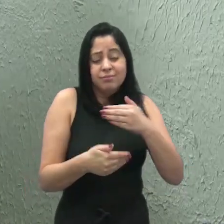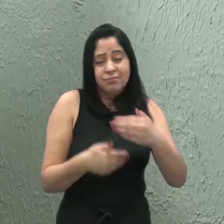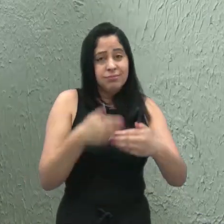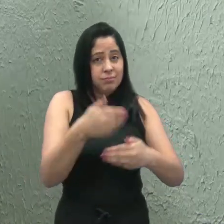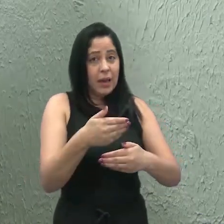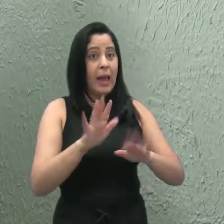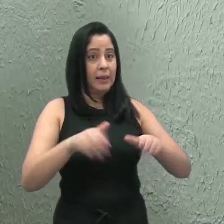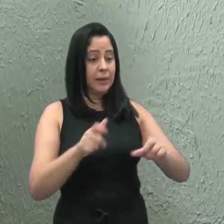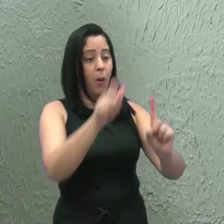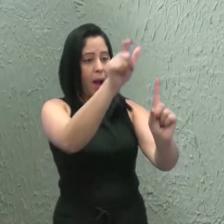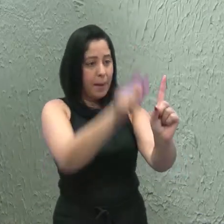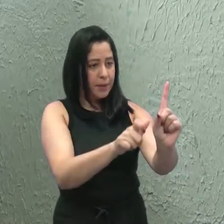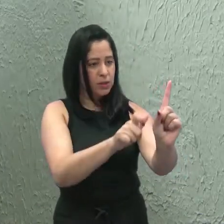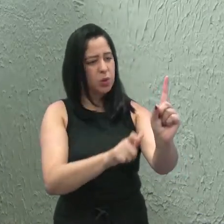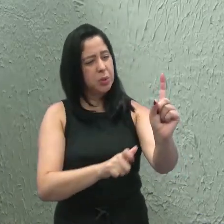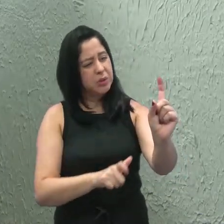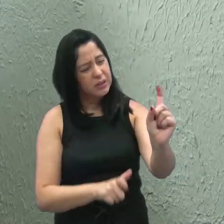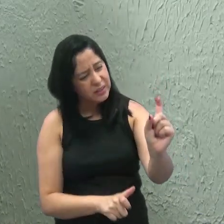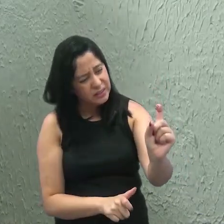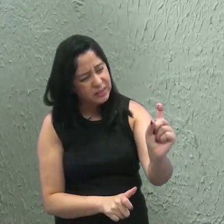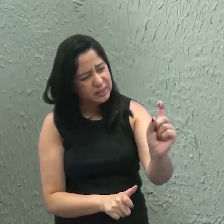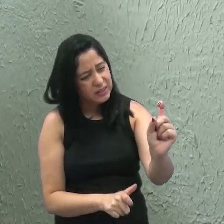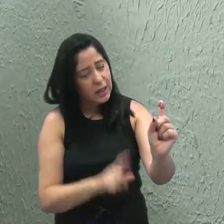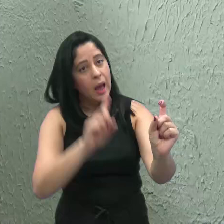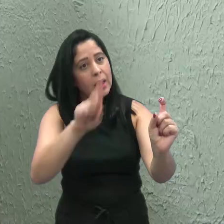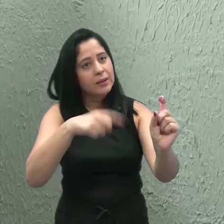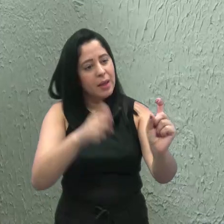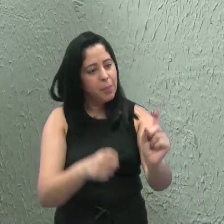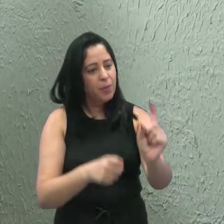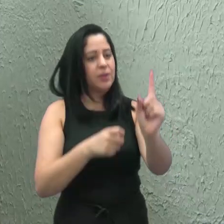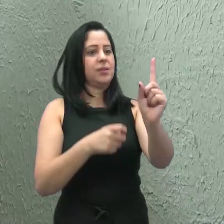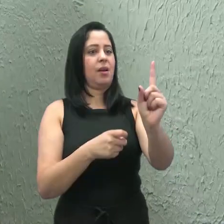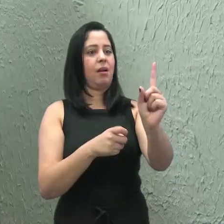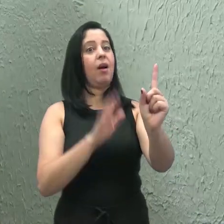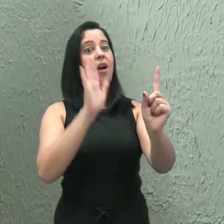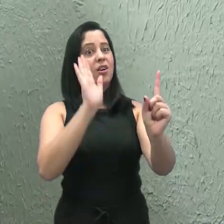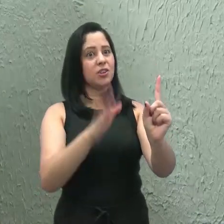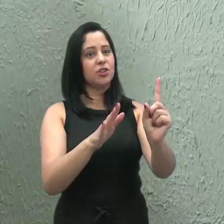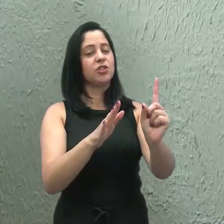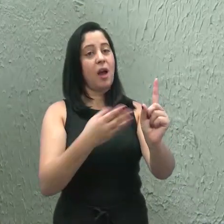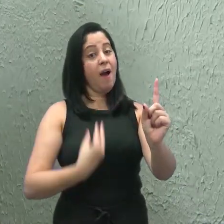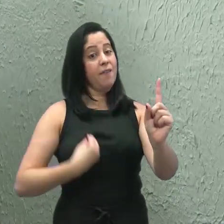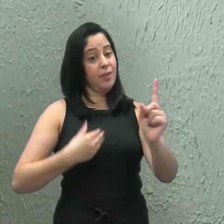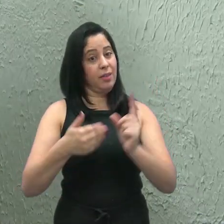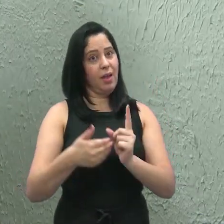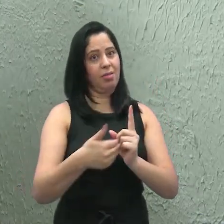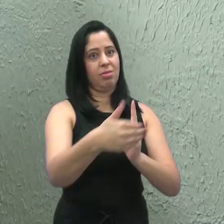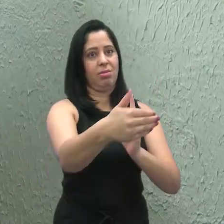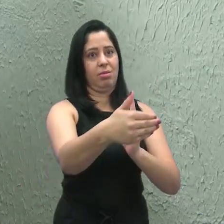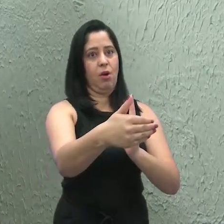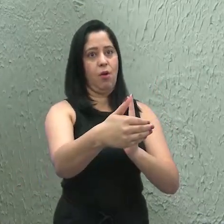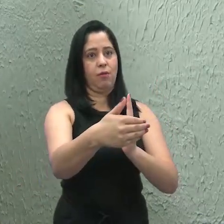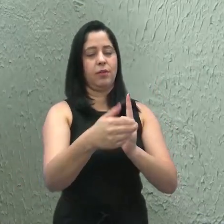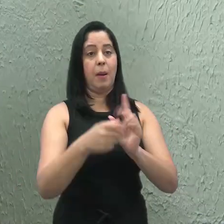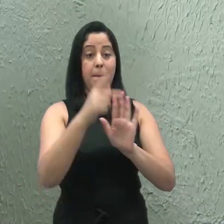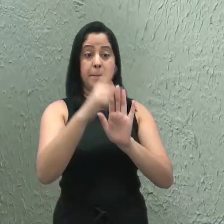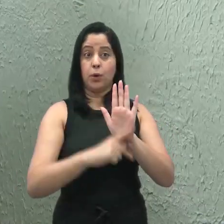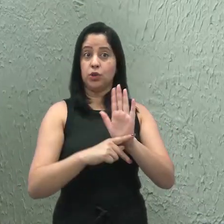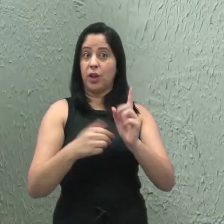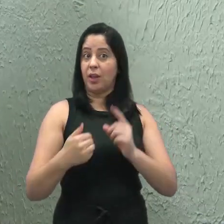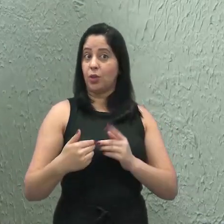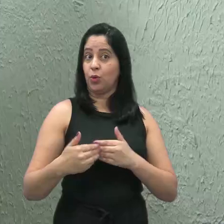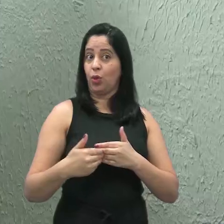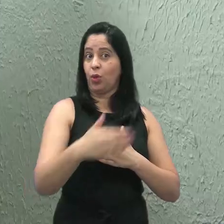vez. Então quando ela chega aqui, ela chega zerada e sai daqui com uma expectativa de vida, já com